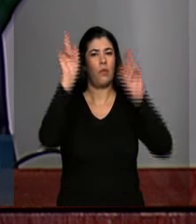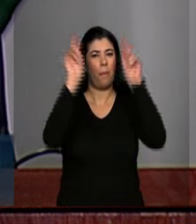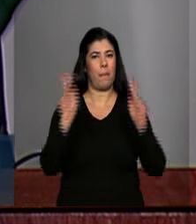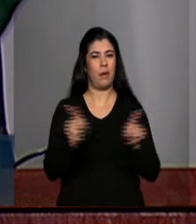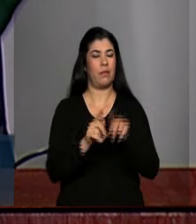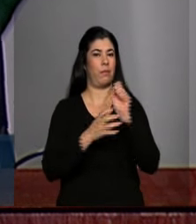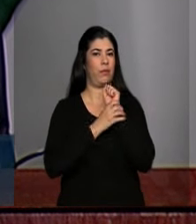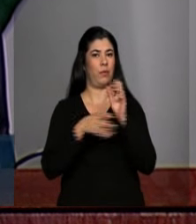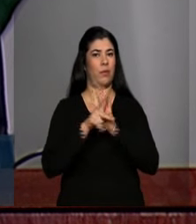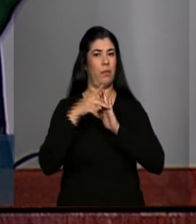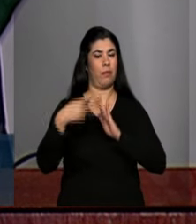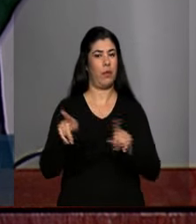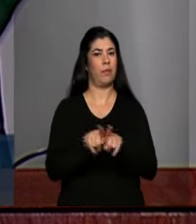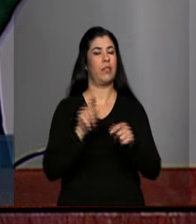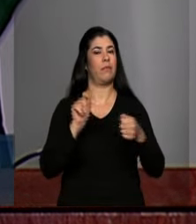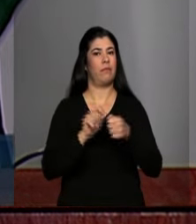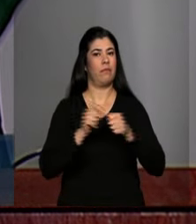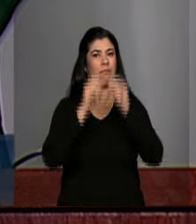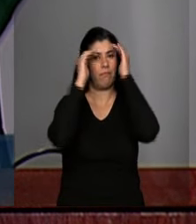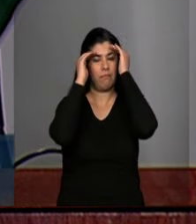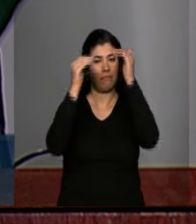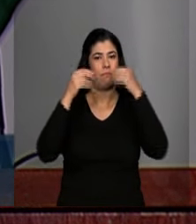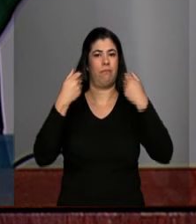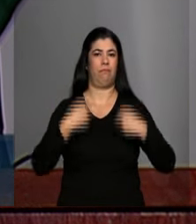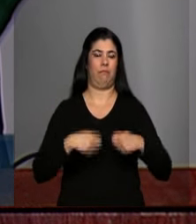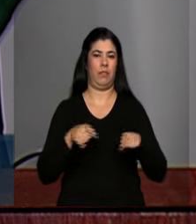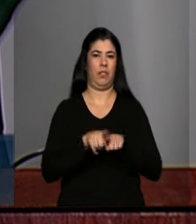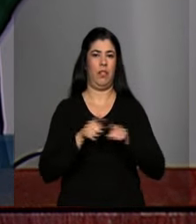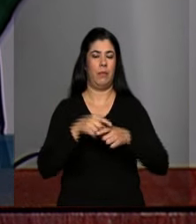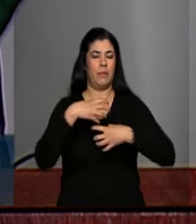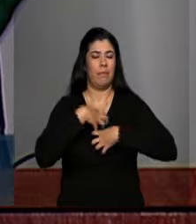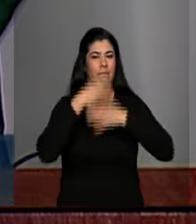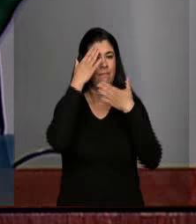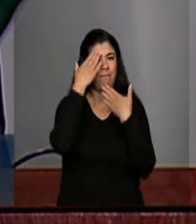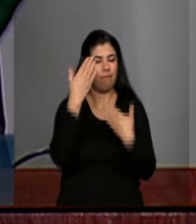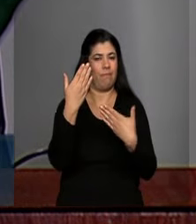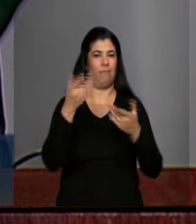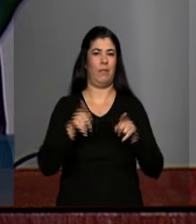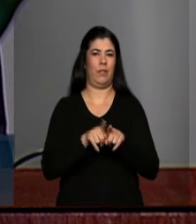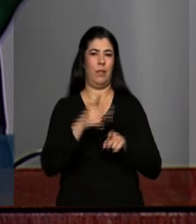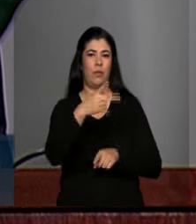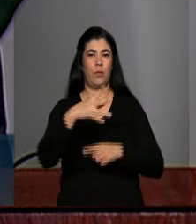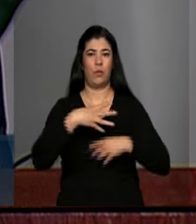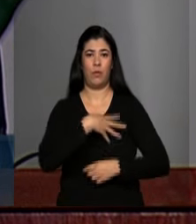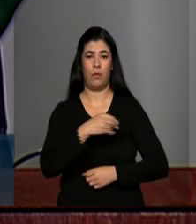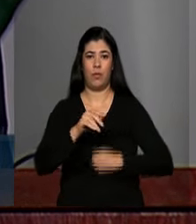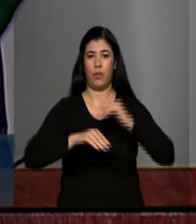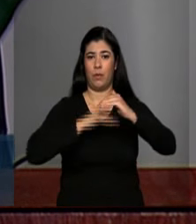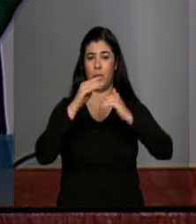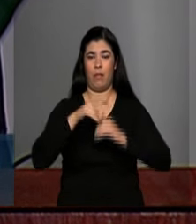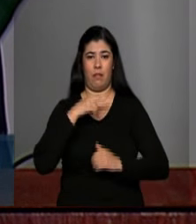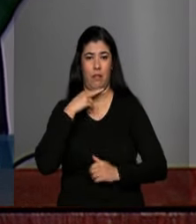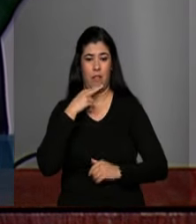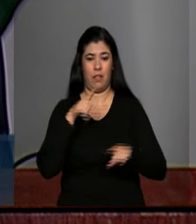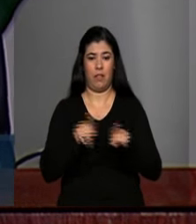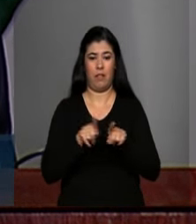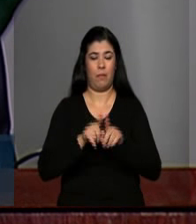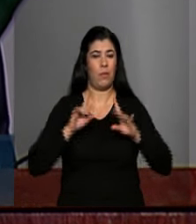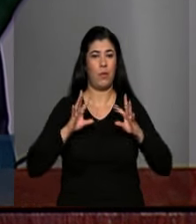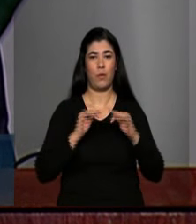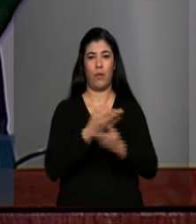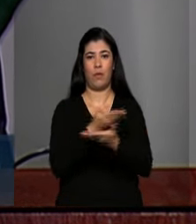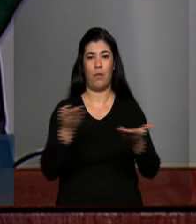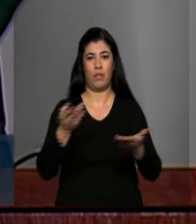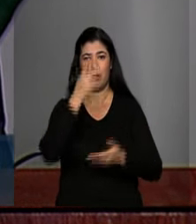mais segurança, e façam-se merecedores da gratidão, não apenas dos seus filhos e netos, mas também de todos os